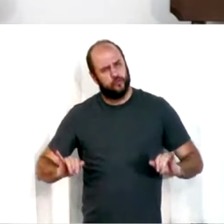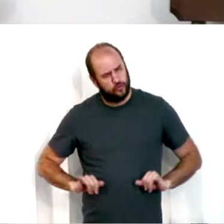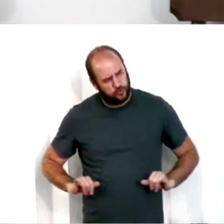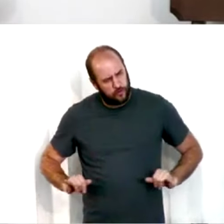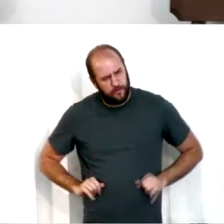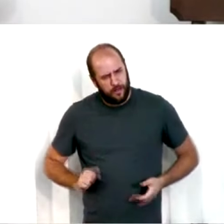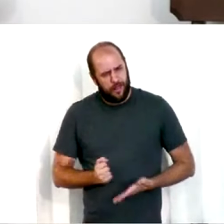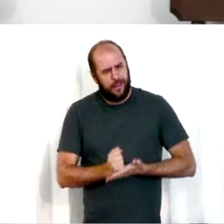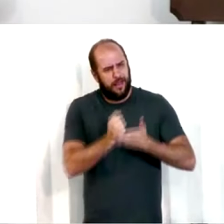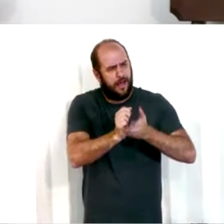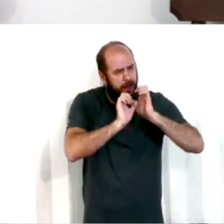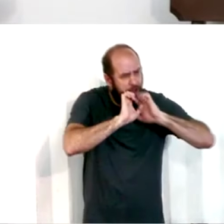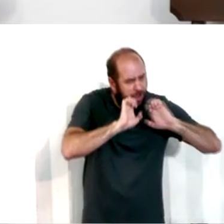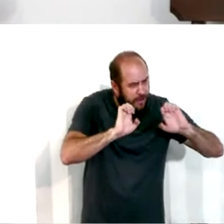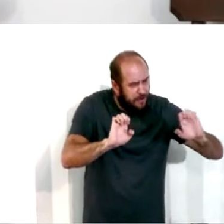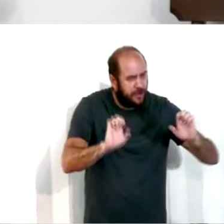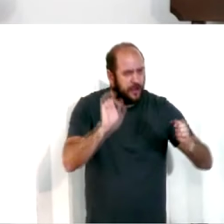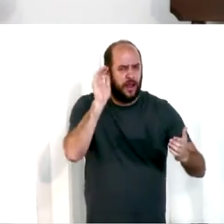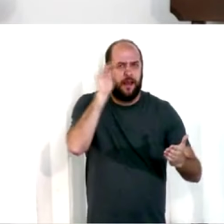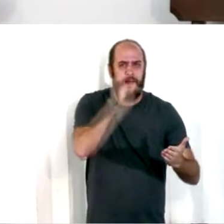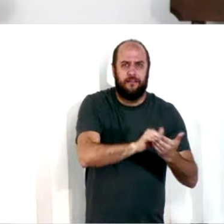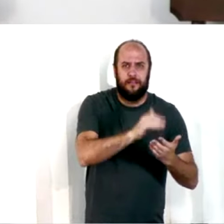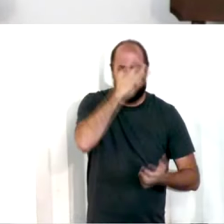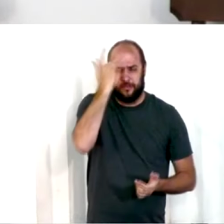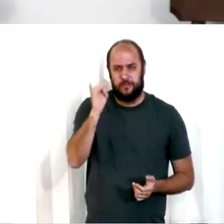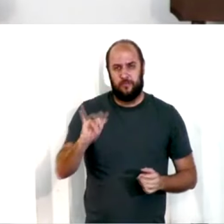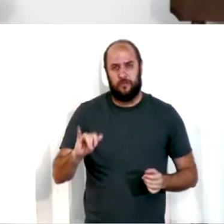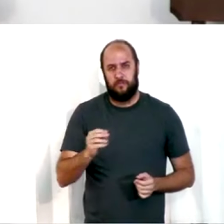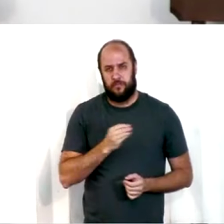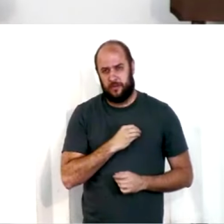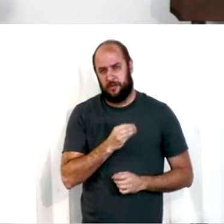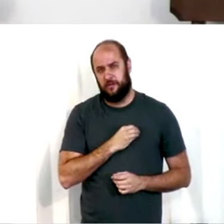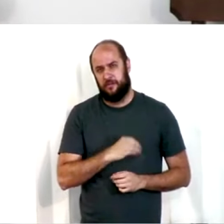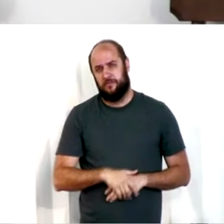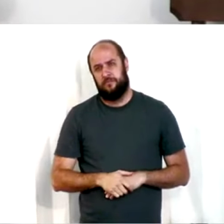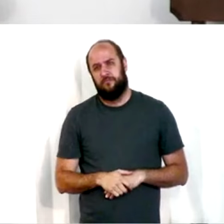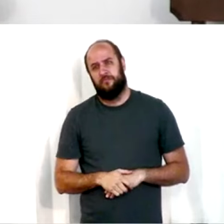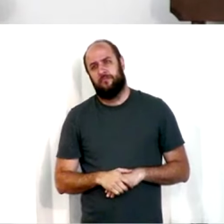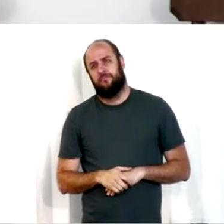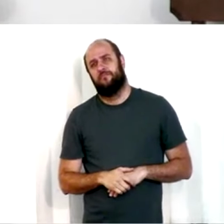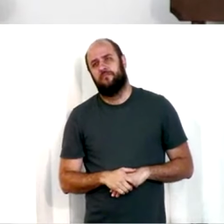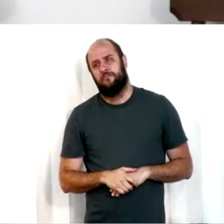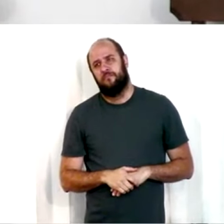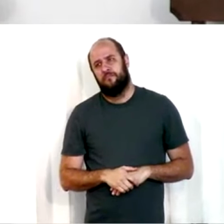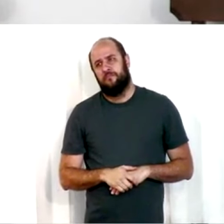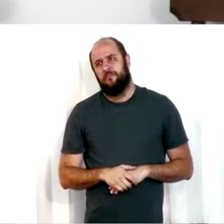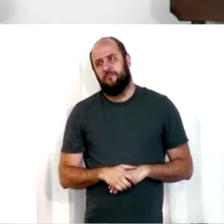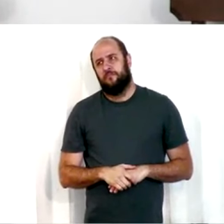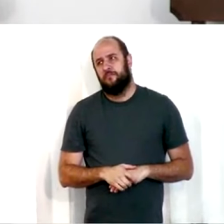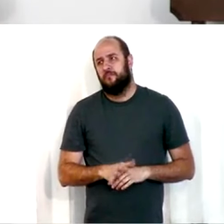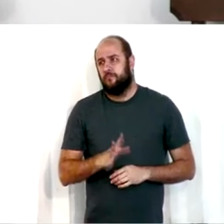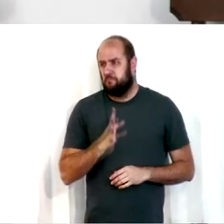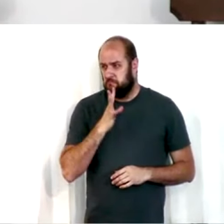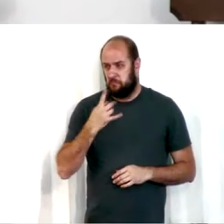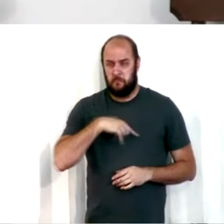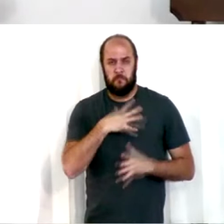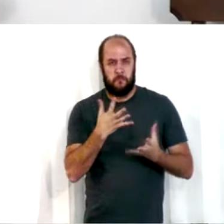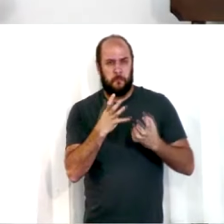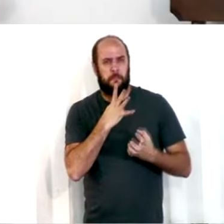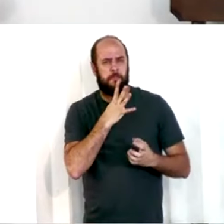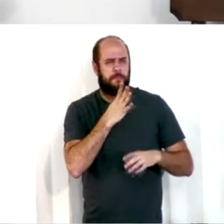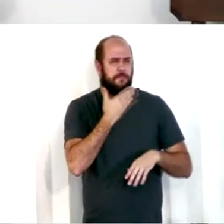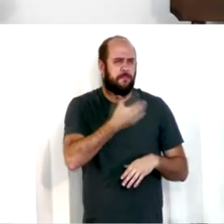levar o Evangelho até pecadores. para conhecermos melhor a Cristo, todos nós queremos conhecer melhor o nosso